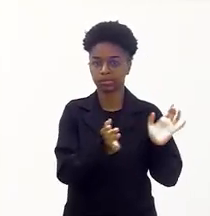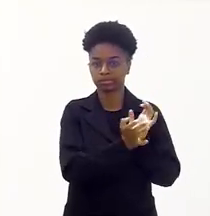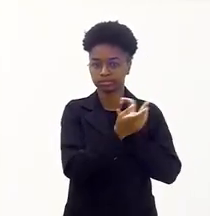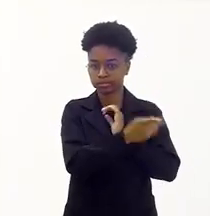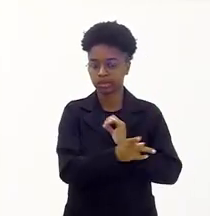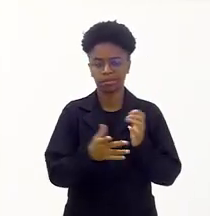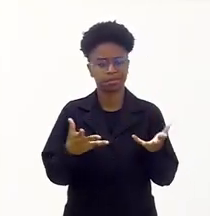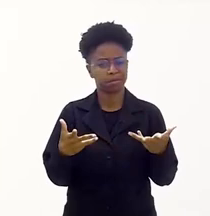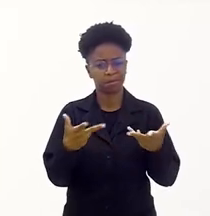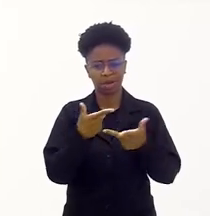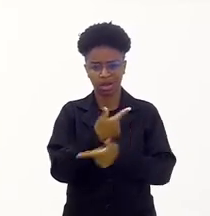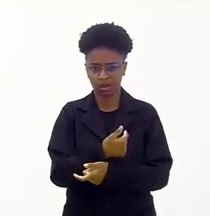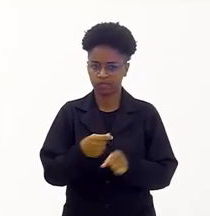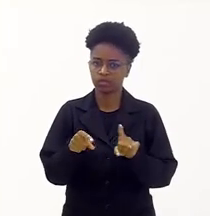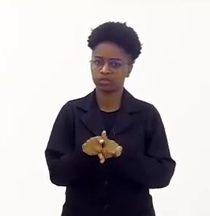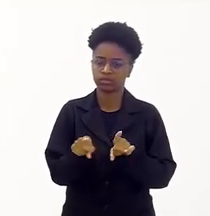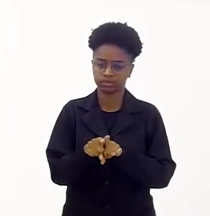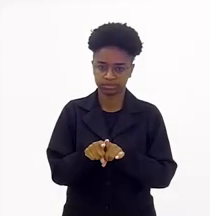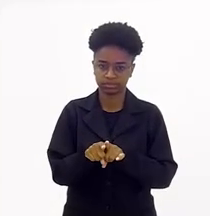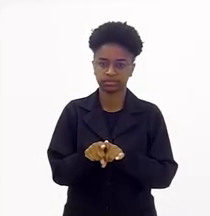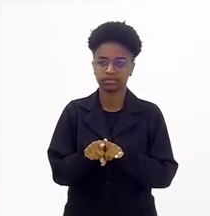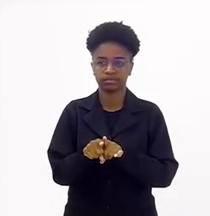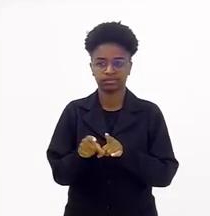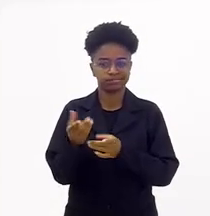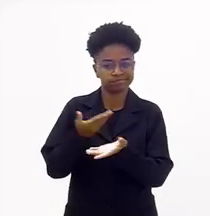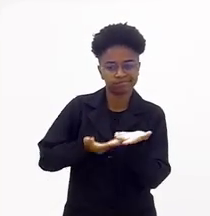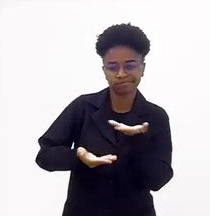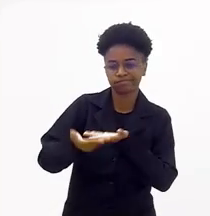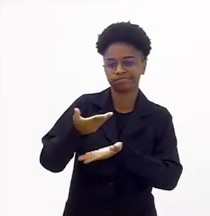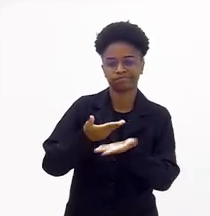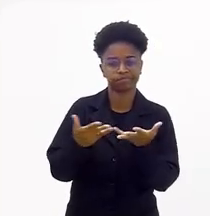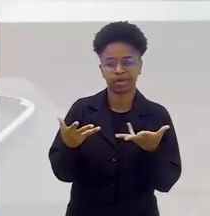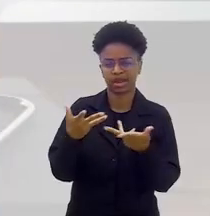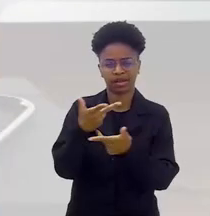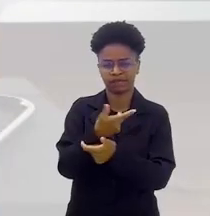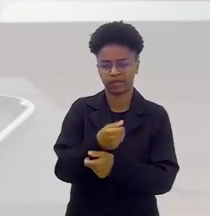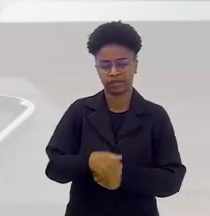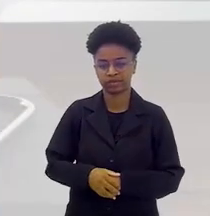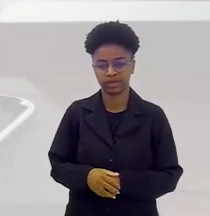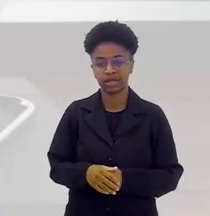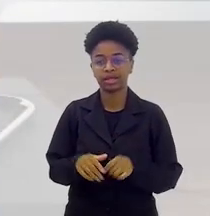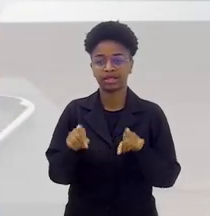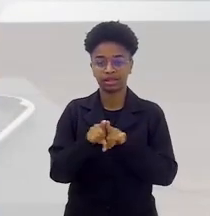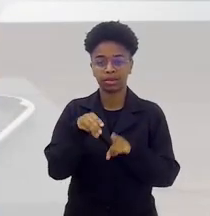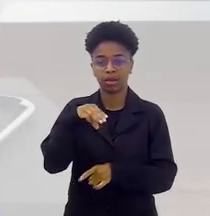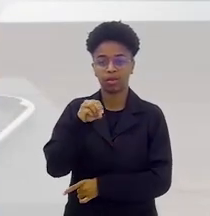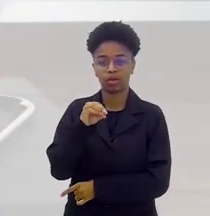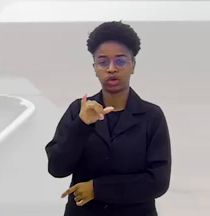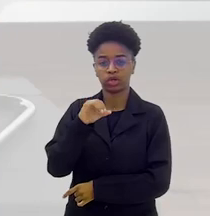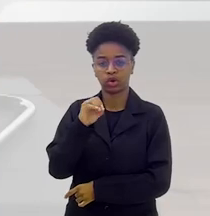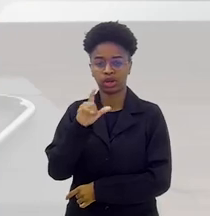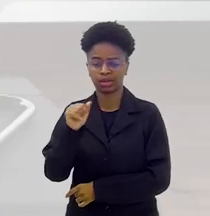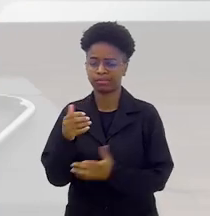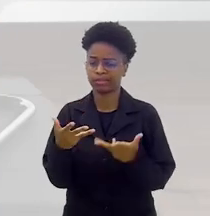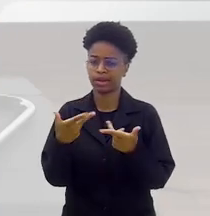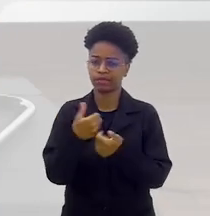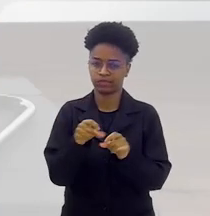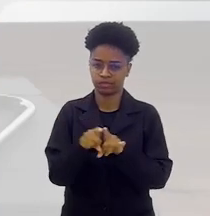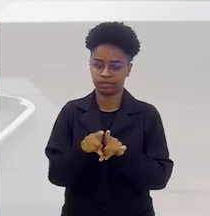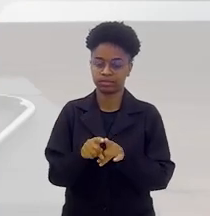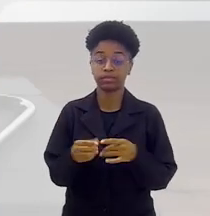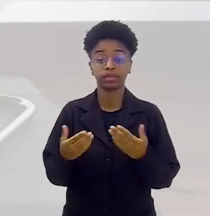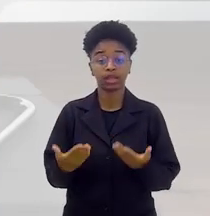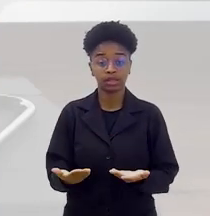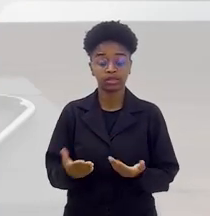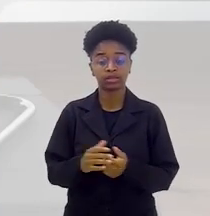de Dorani fantástica, e o Moiola. Moiola, uma pessoa que nos acolheu é tão bem. É. E